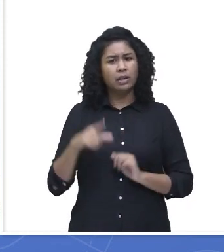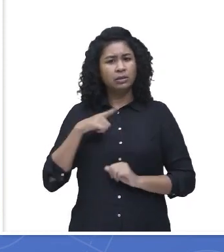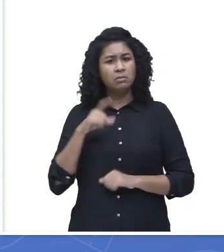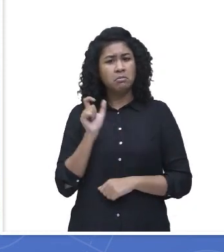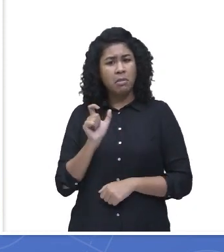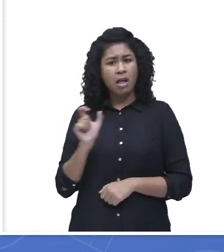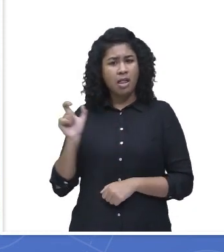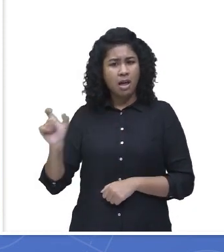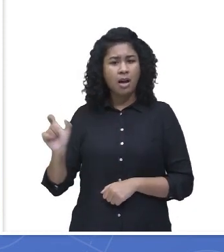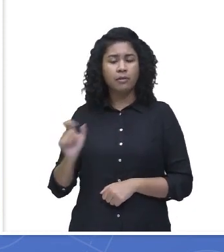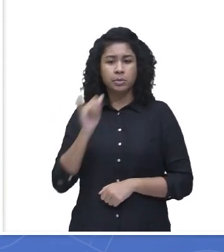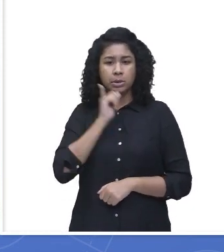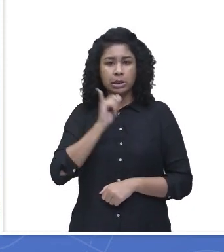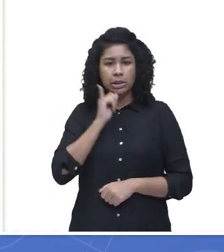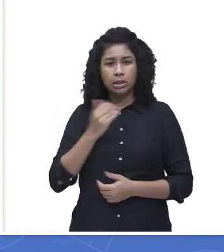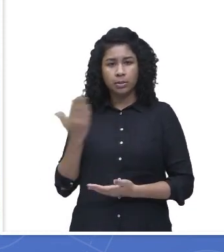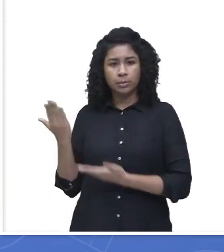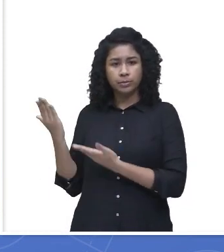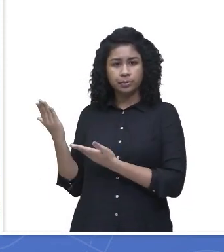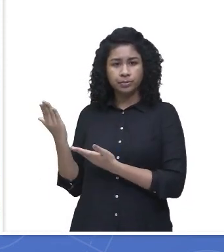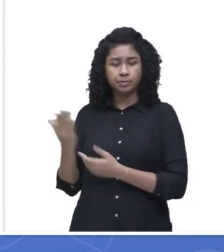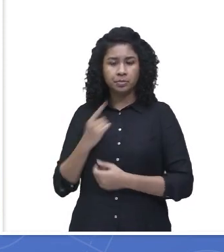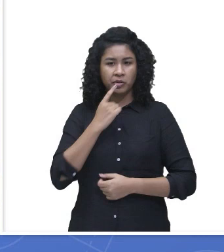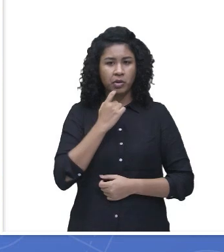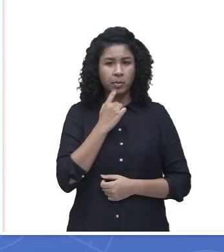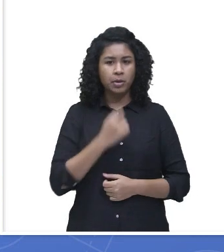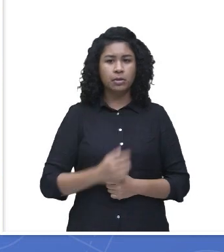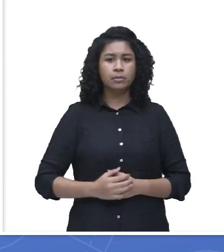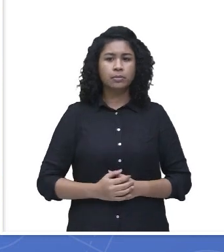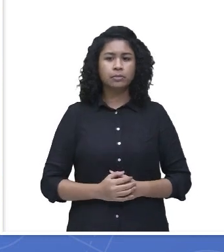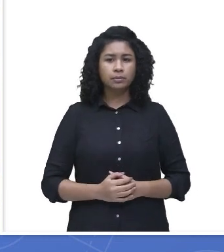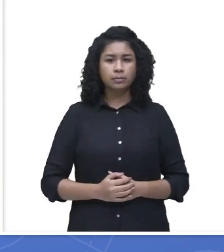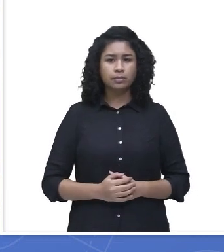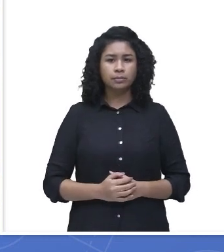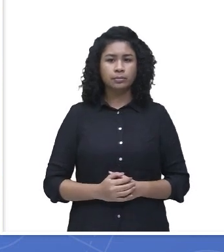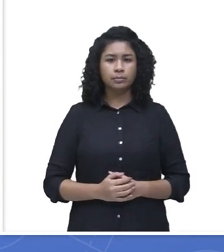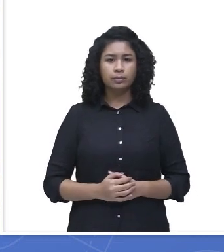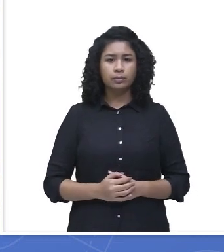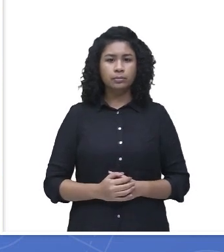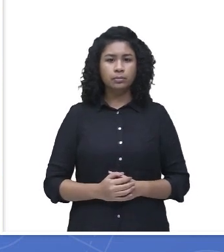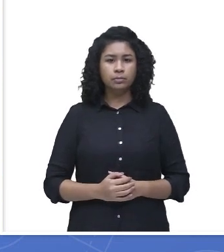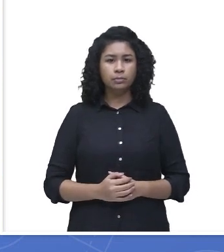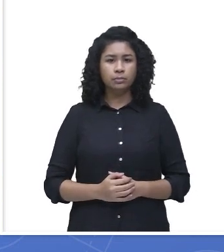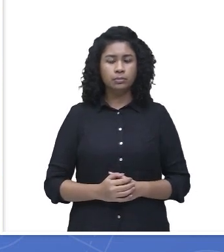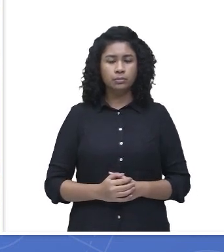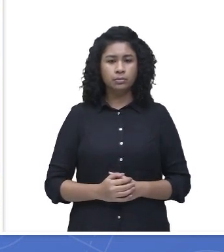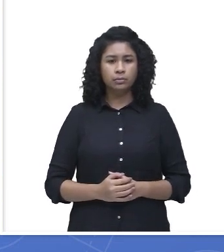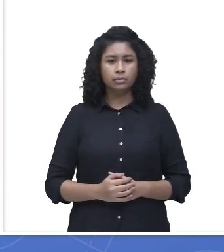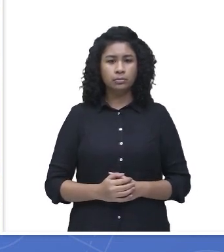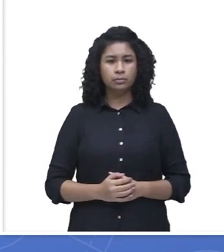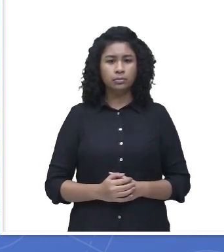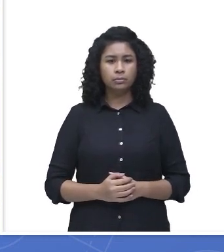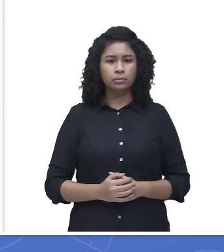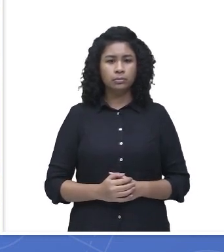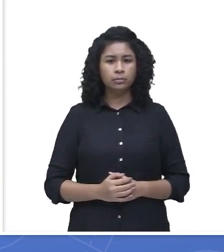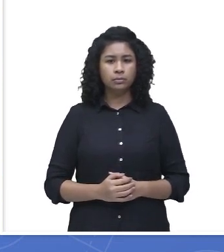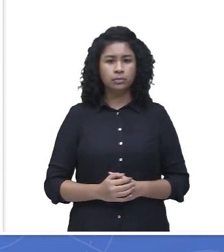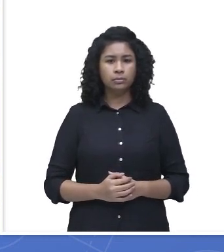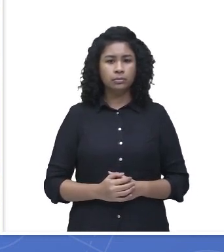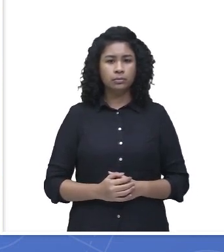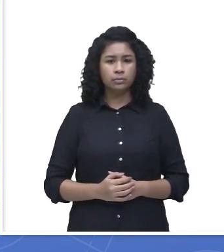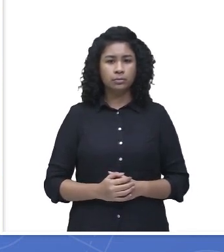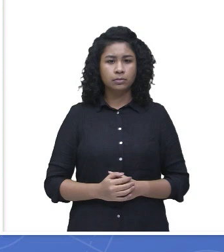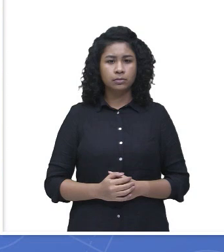diatomáceas, certo? Criptogama, olha só, nós vamos encontrar também